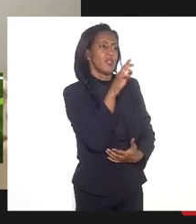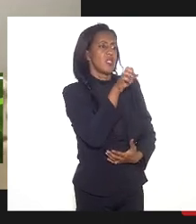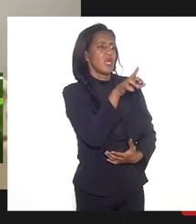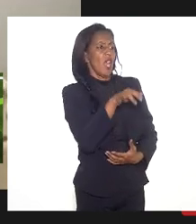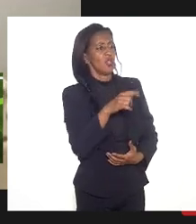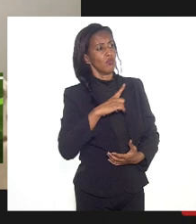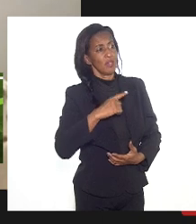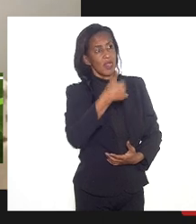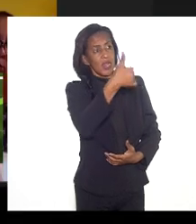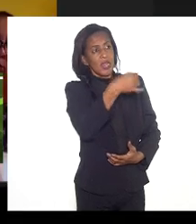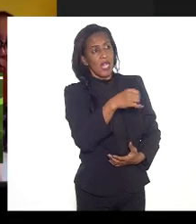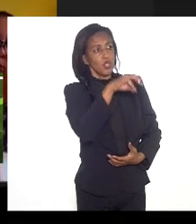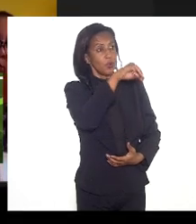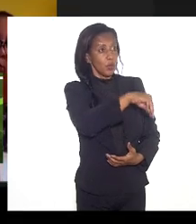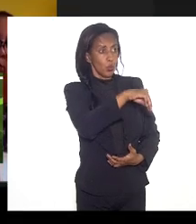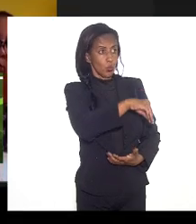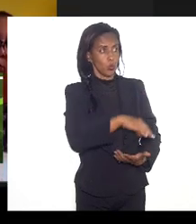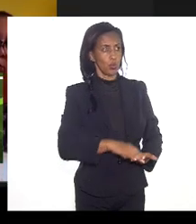dispõe de 10 minutos.